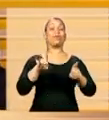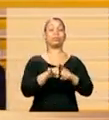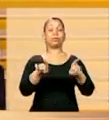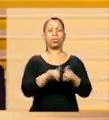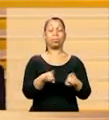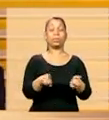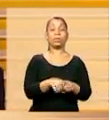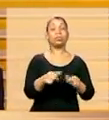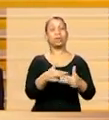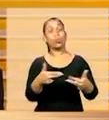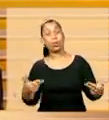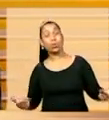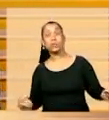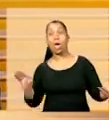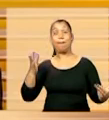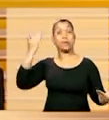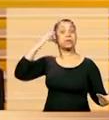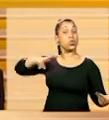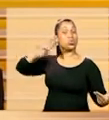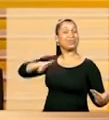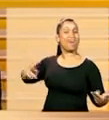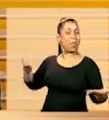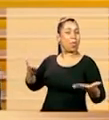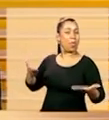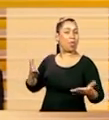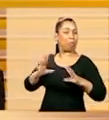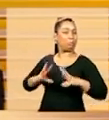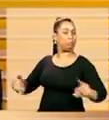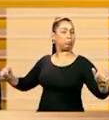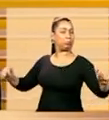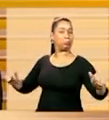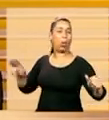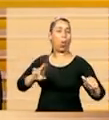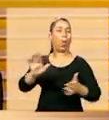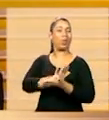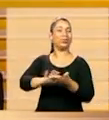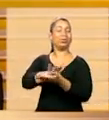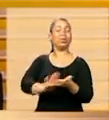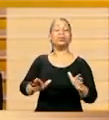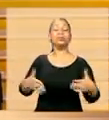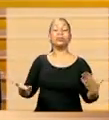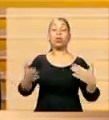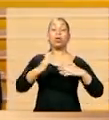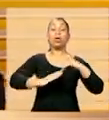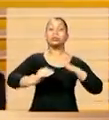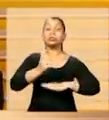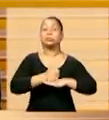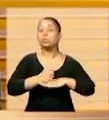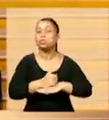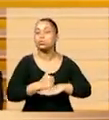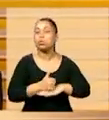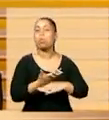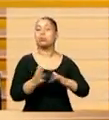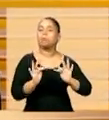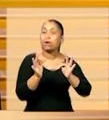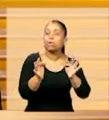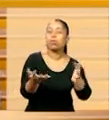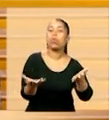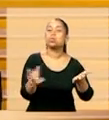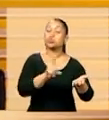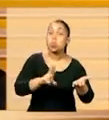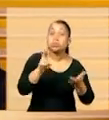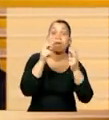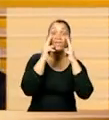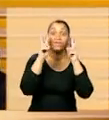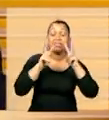que não se usa hoje em dia. Essas profissões mais modernas, tecnológicas, que usam muito a visão, tela, esse tipo de coisa,